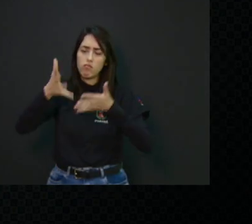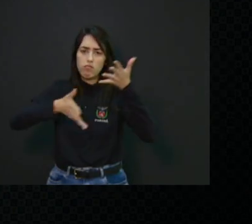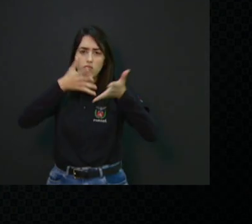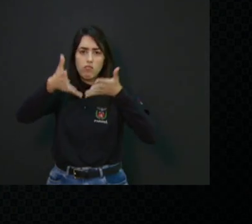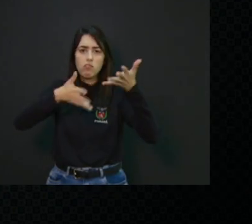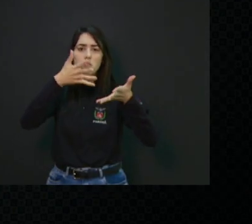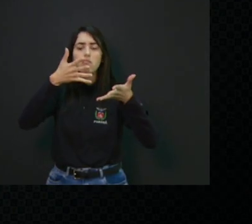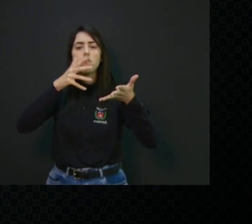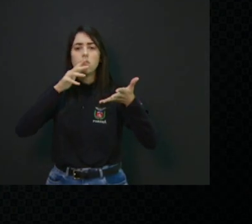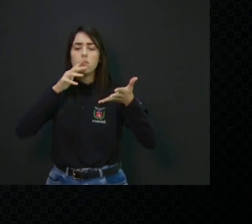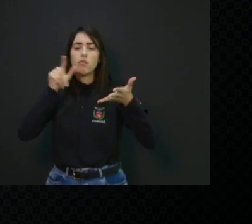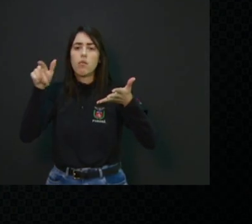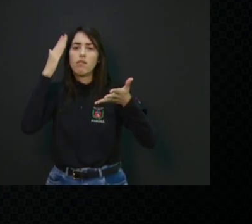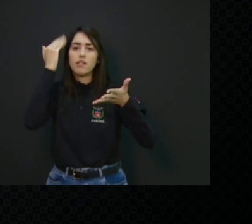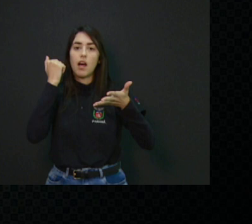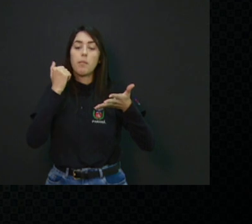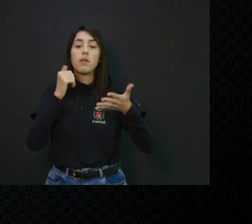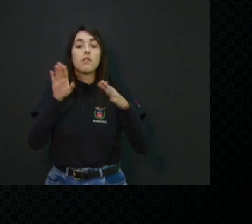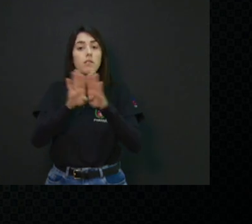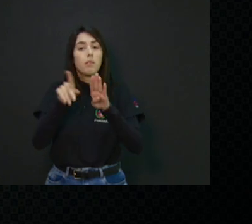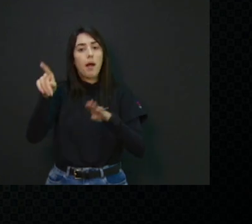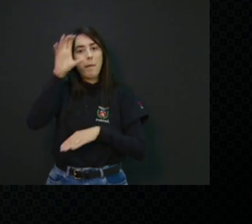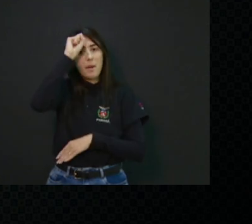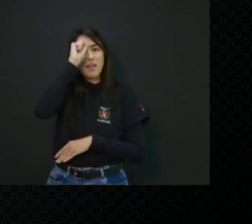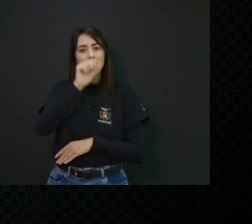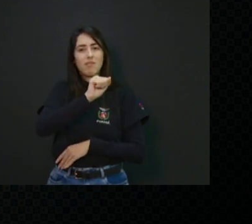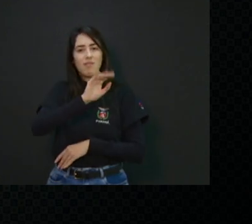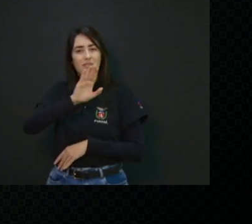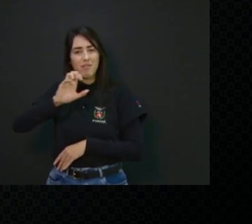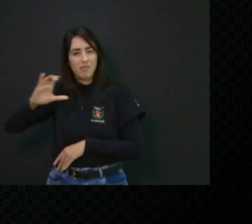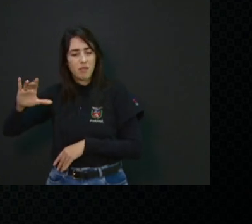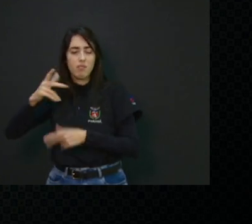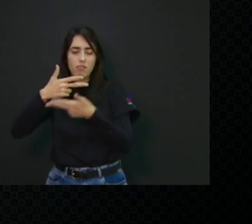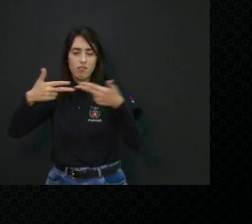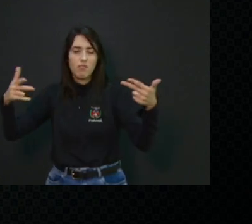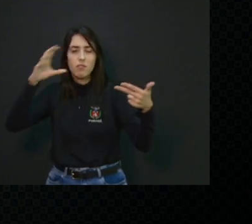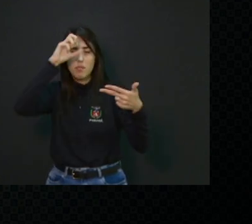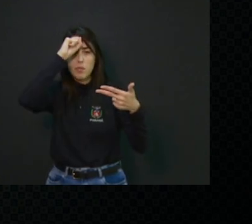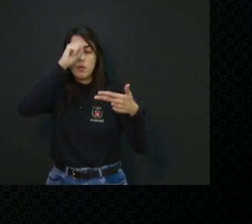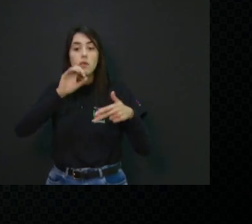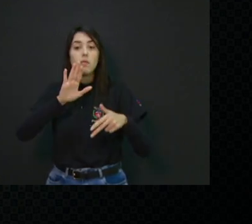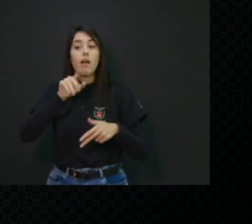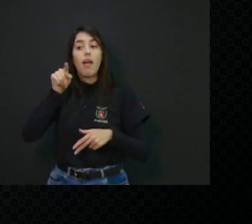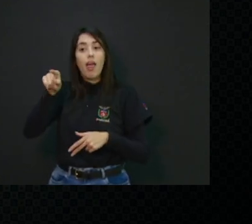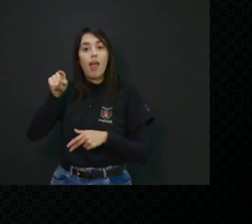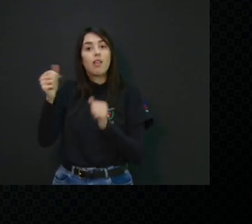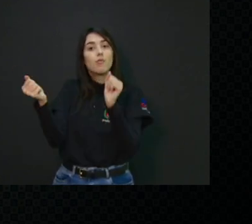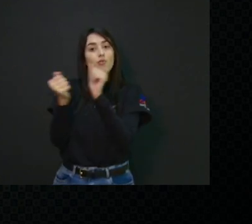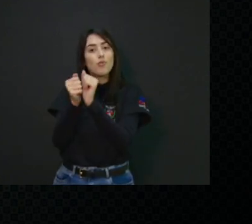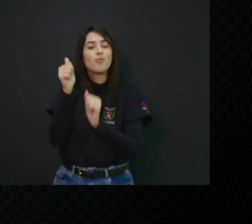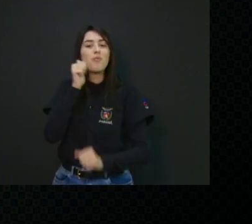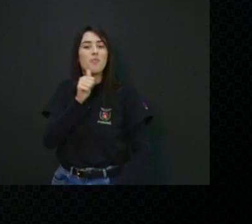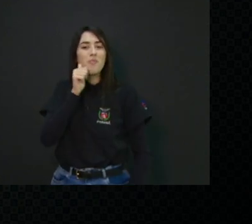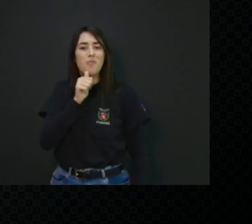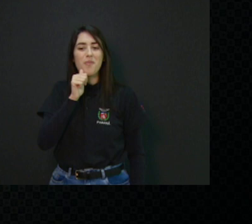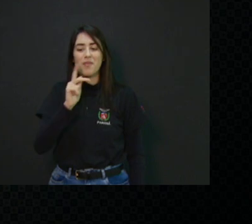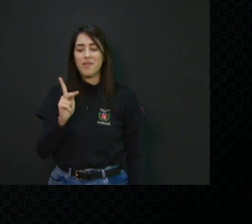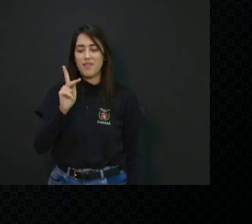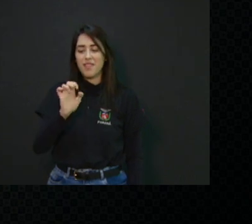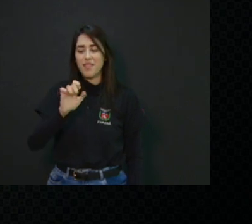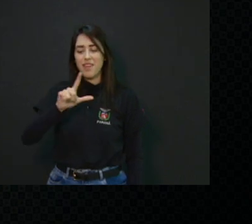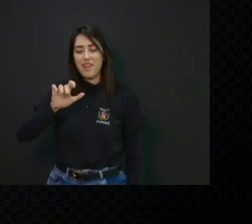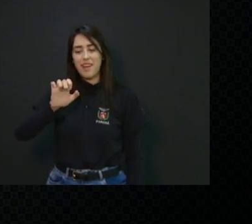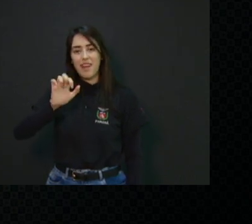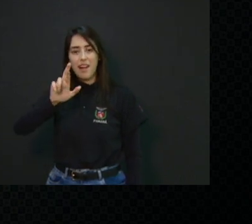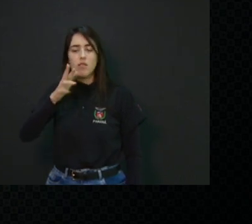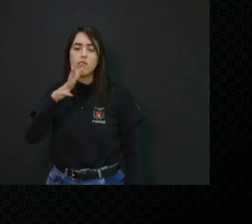e foi assim que ela introduziu isso a Ellen Keller, né, com 6, 7 anos, que não tinha nenhum sistema